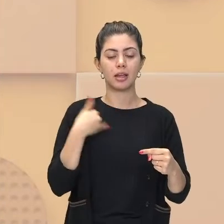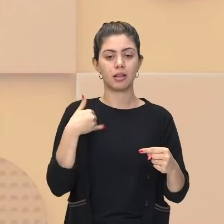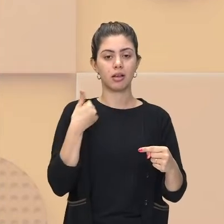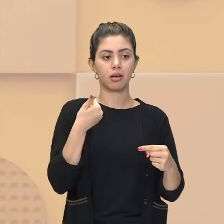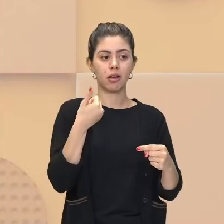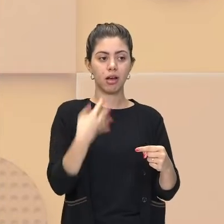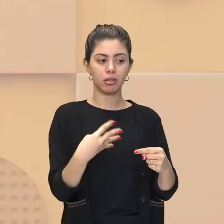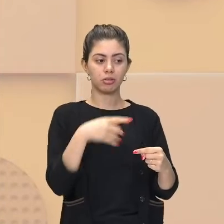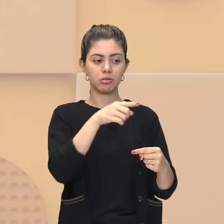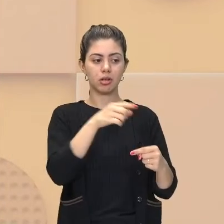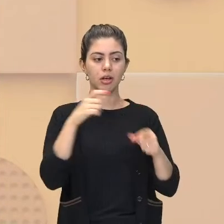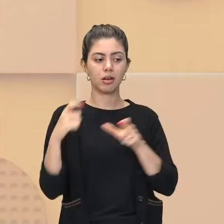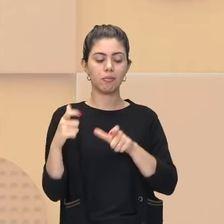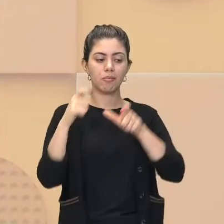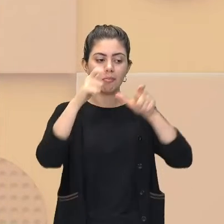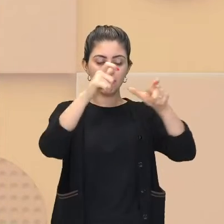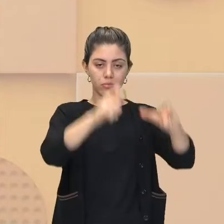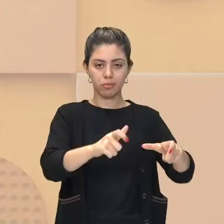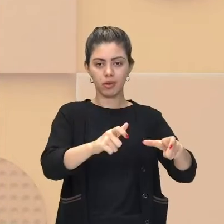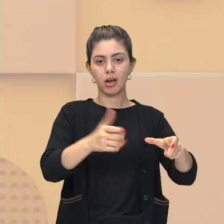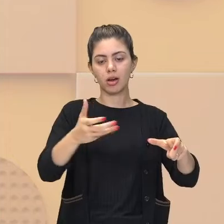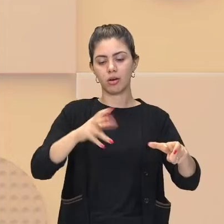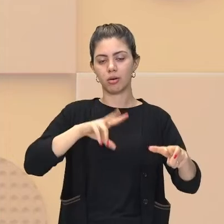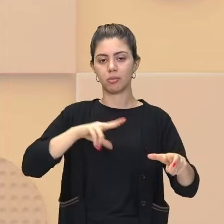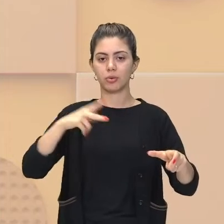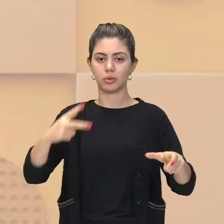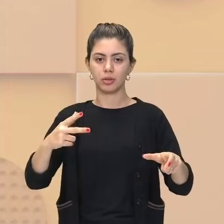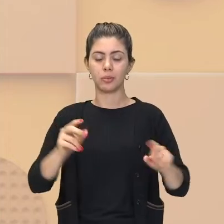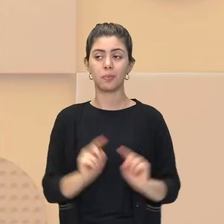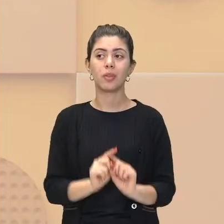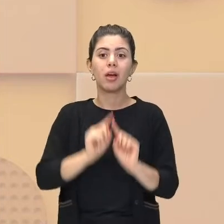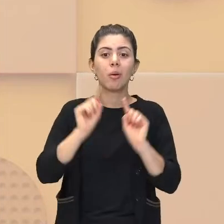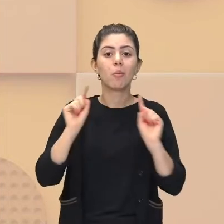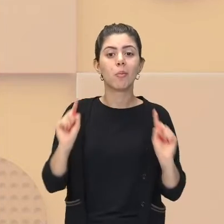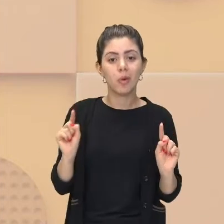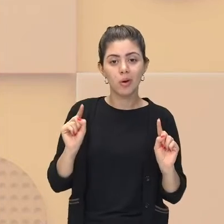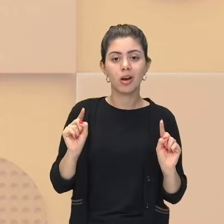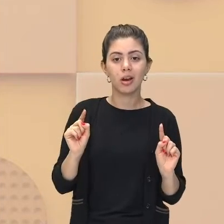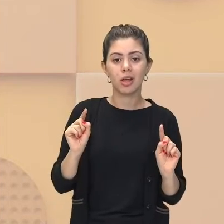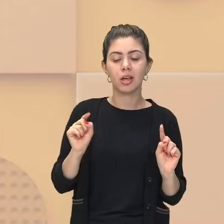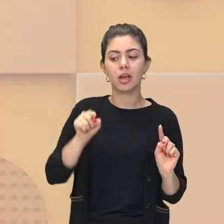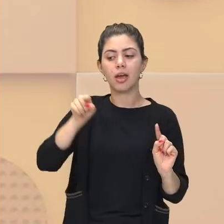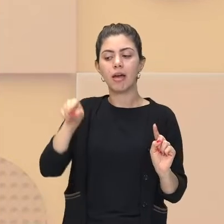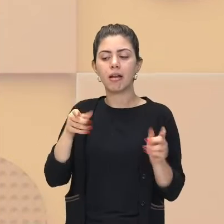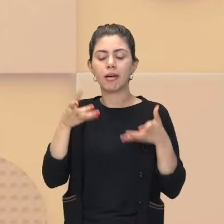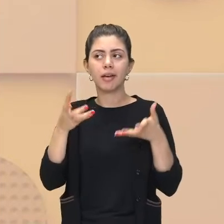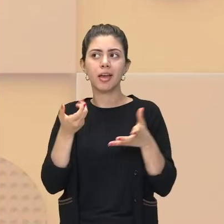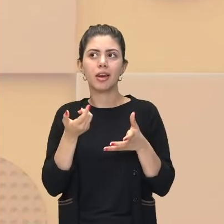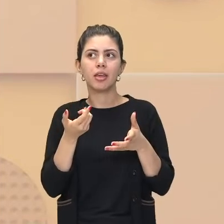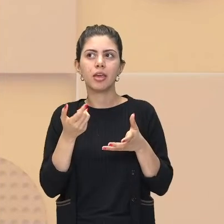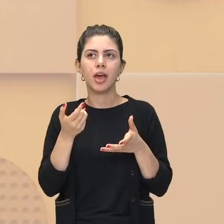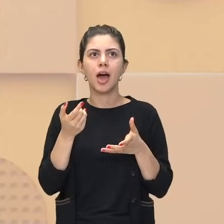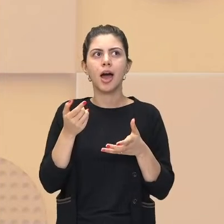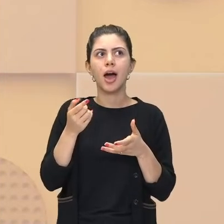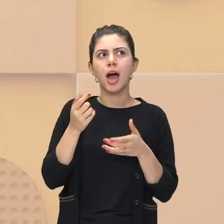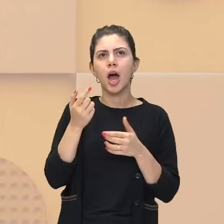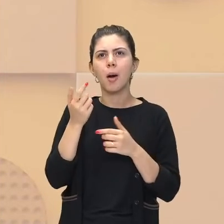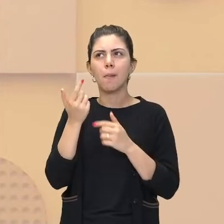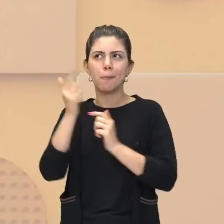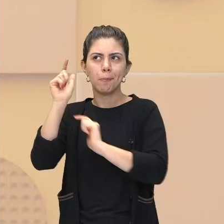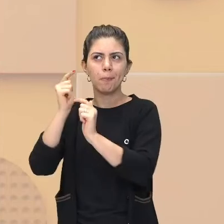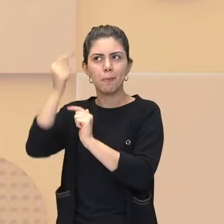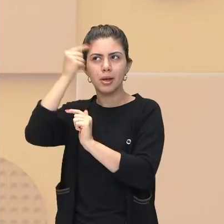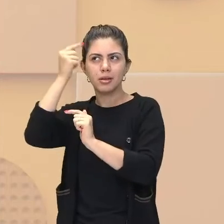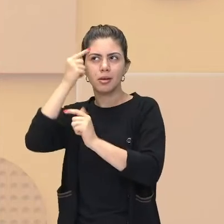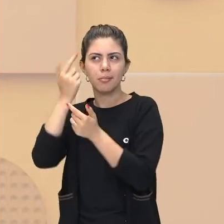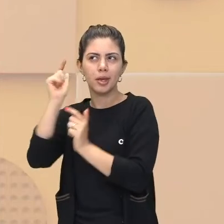anos para que ele assumisse o trono português. No entanto, ela tinha outros interesses e ela vai acabar